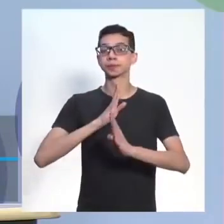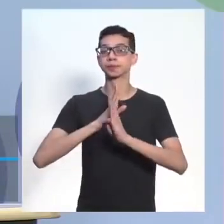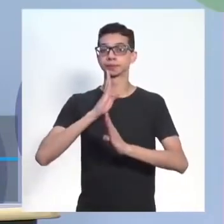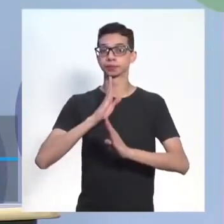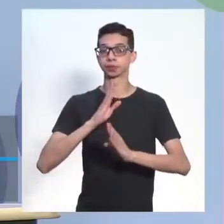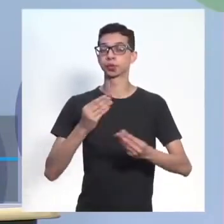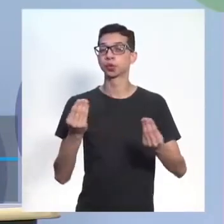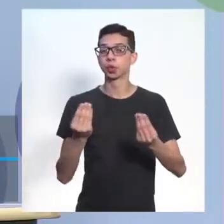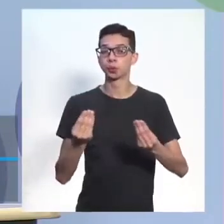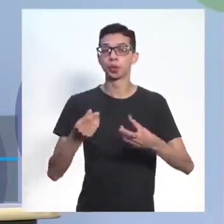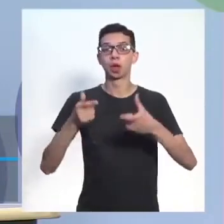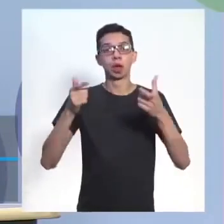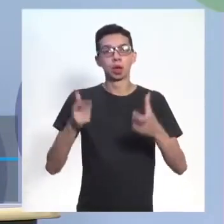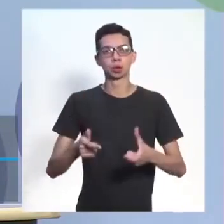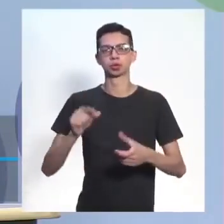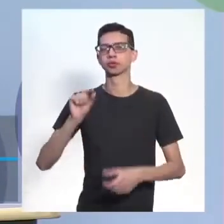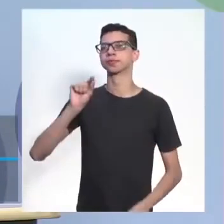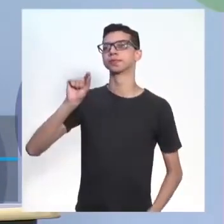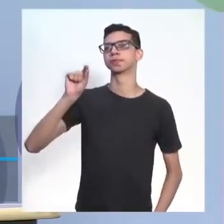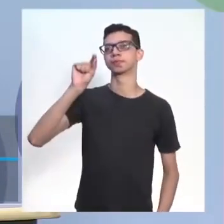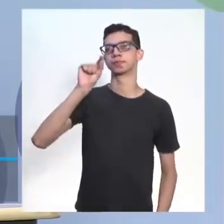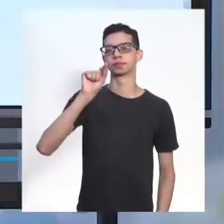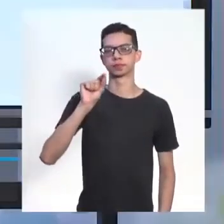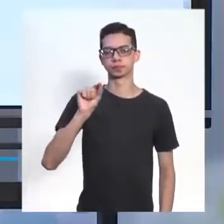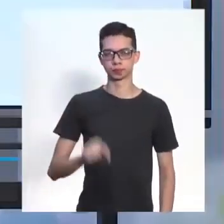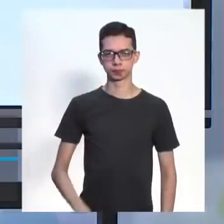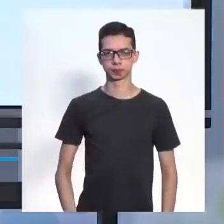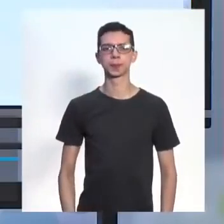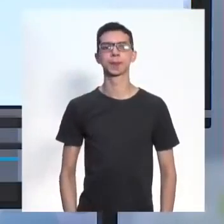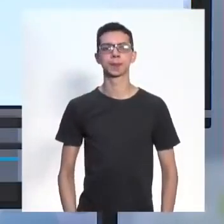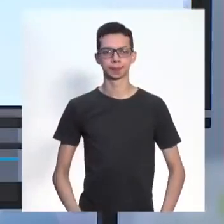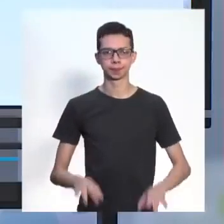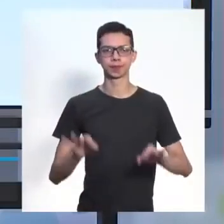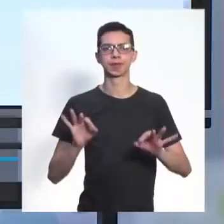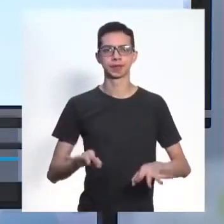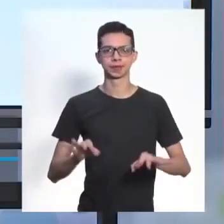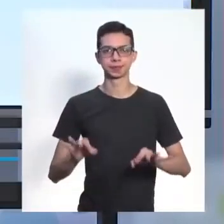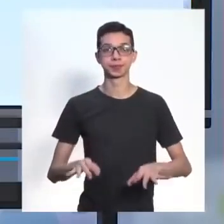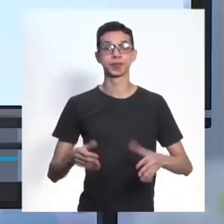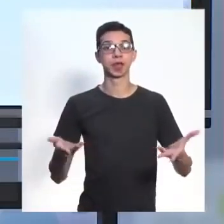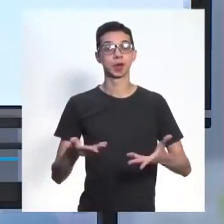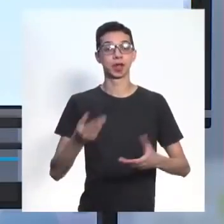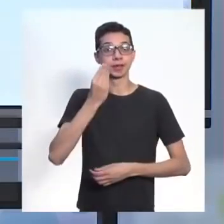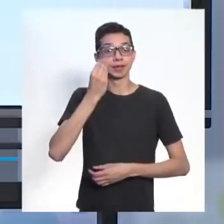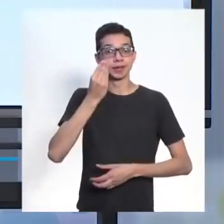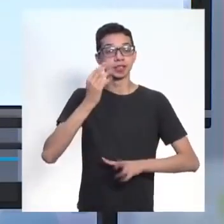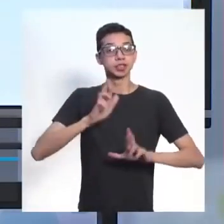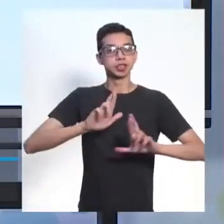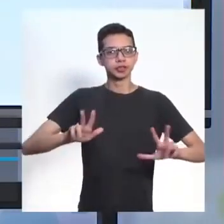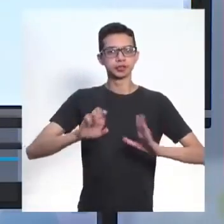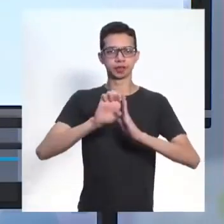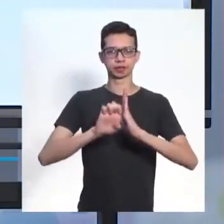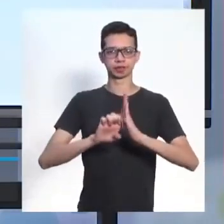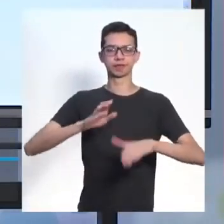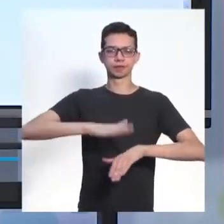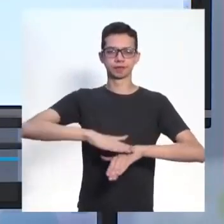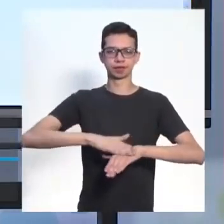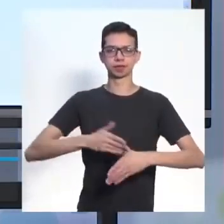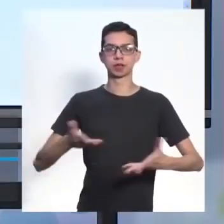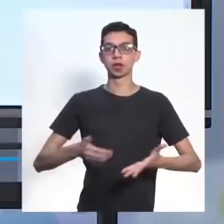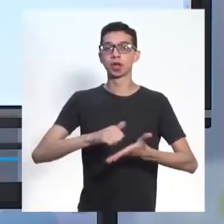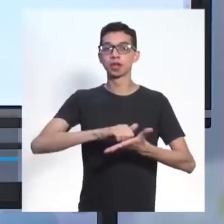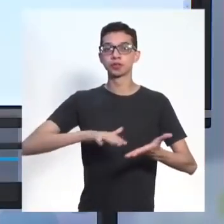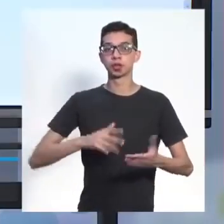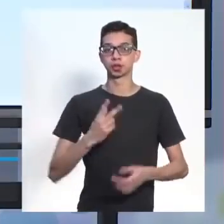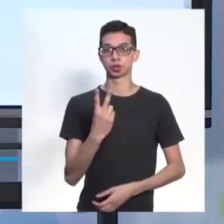suas posições. Isso mesmo. Então, vamos tentar agora fazer de uma outra forma o exercício. Nessa atividade 2